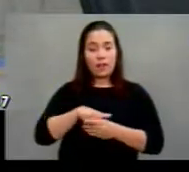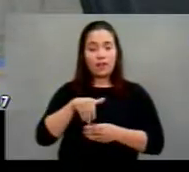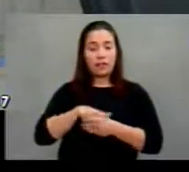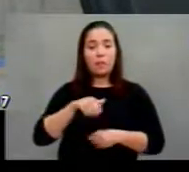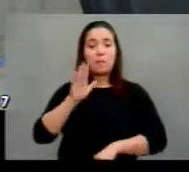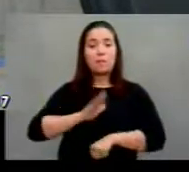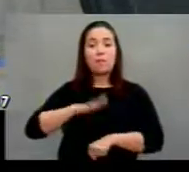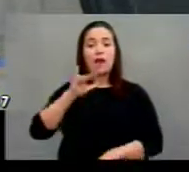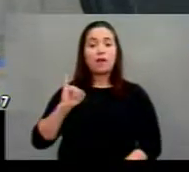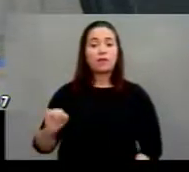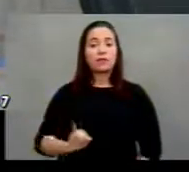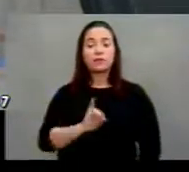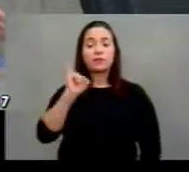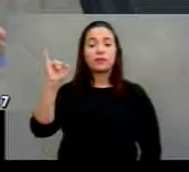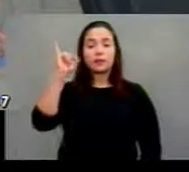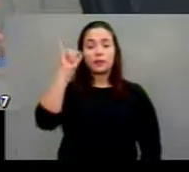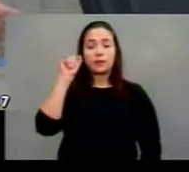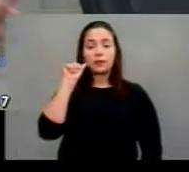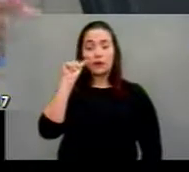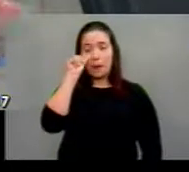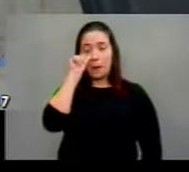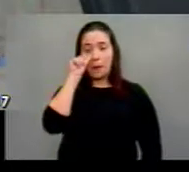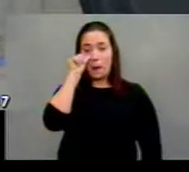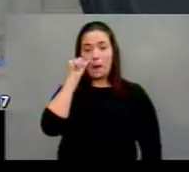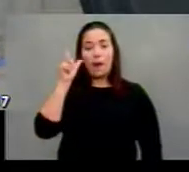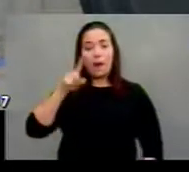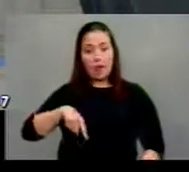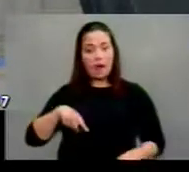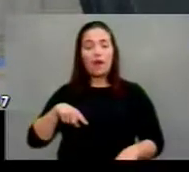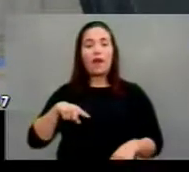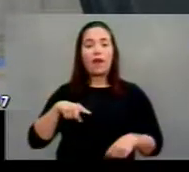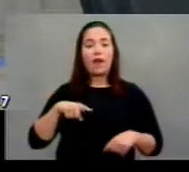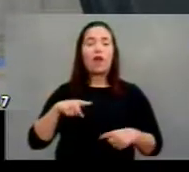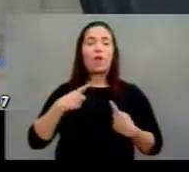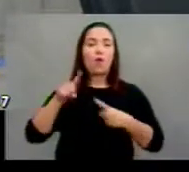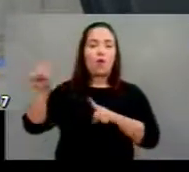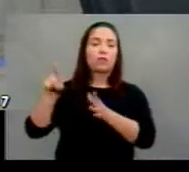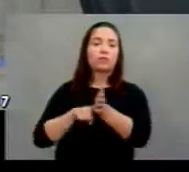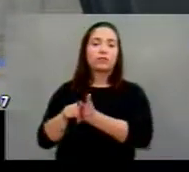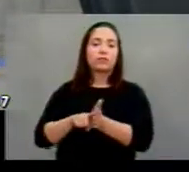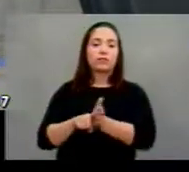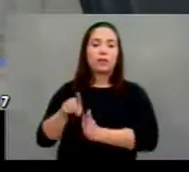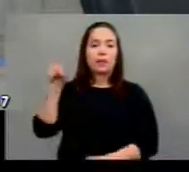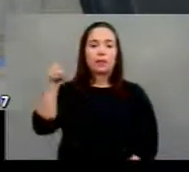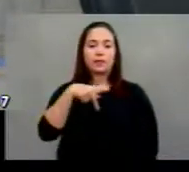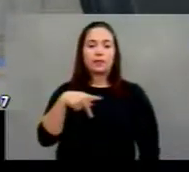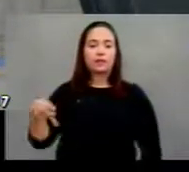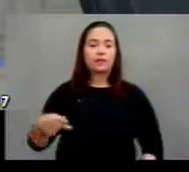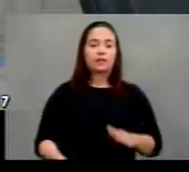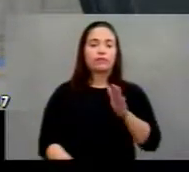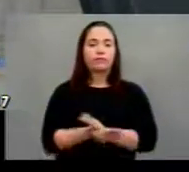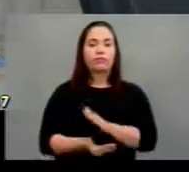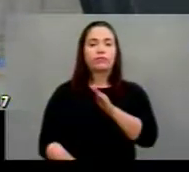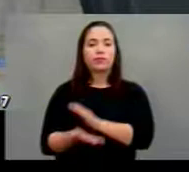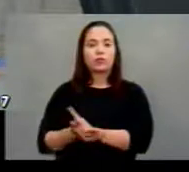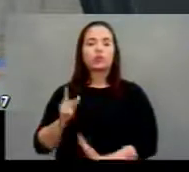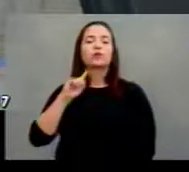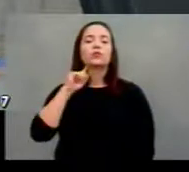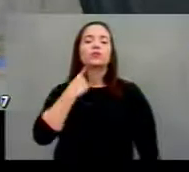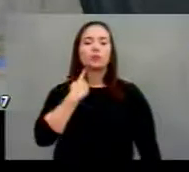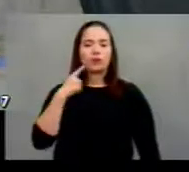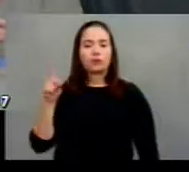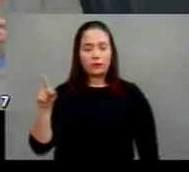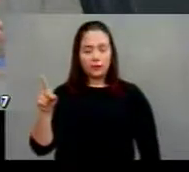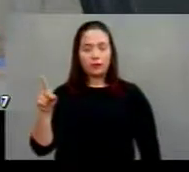importante para o país, que é exatamente a denúncia contra o presidente da República, exatamente por corrupção. Não, primeira vez na